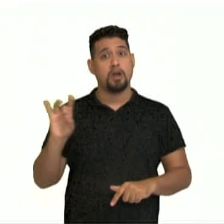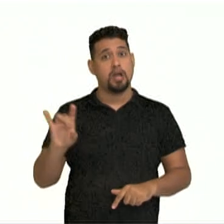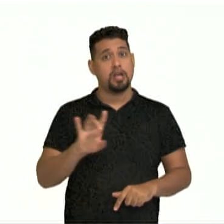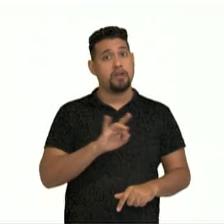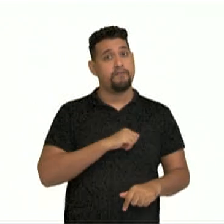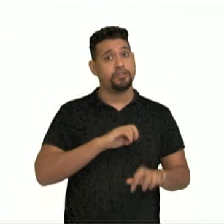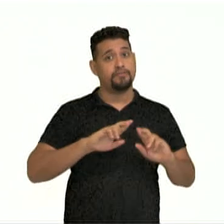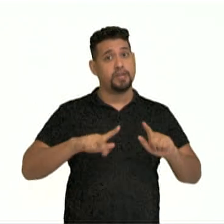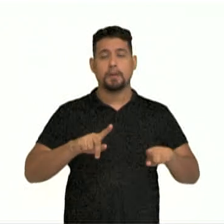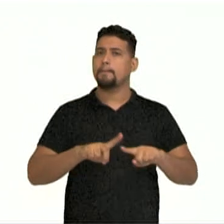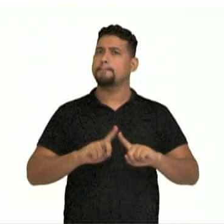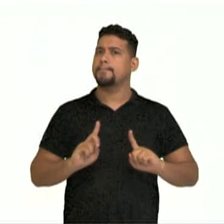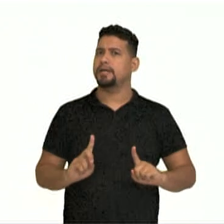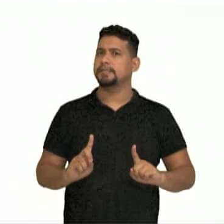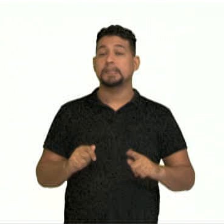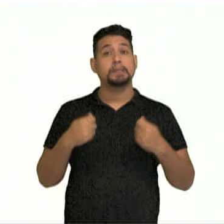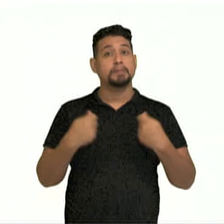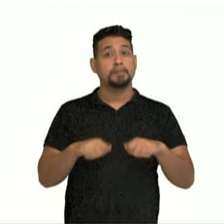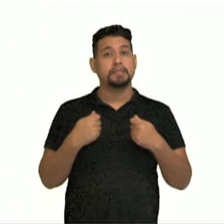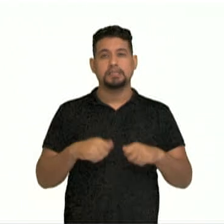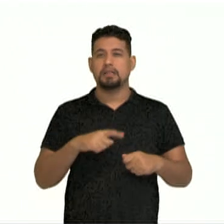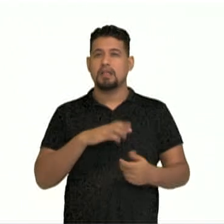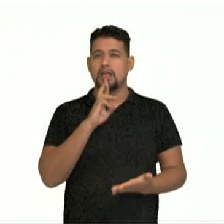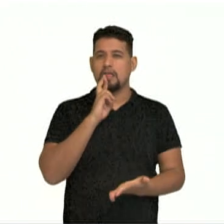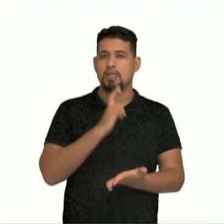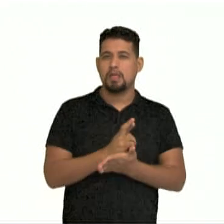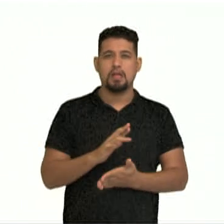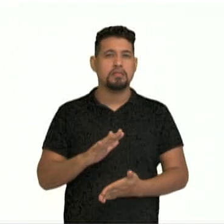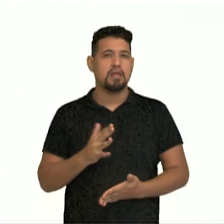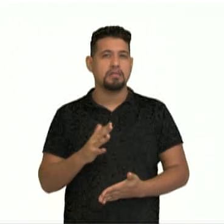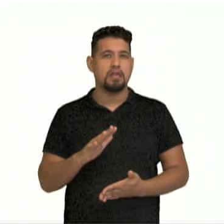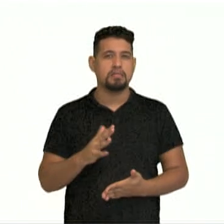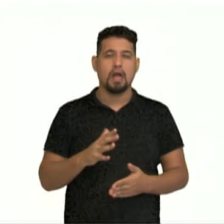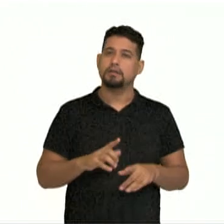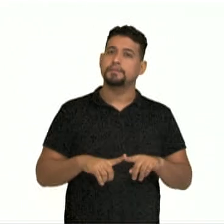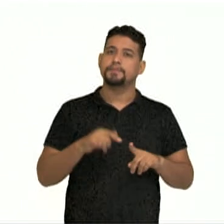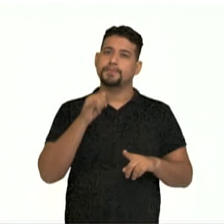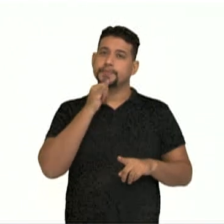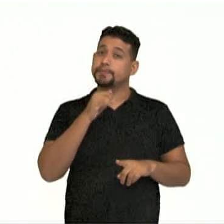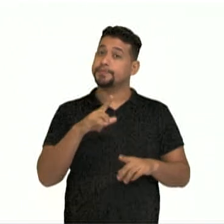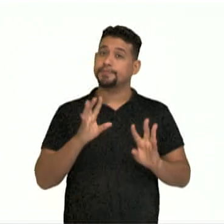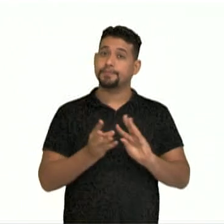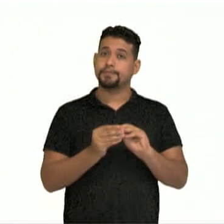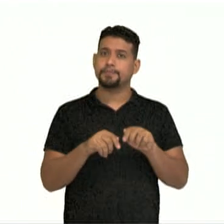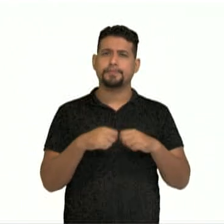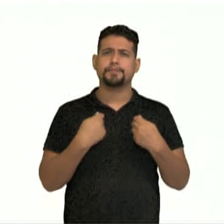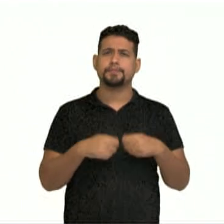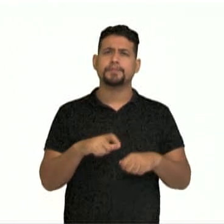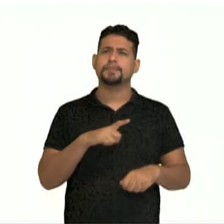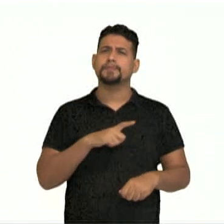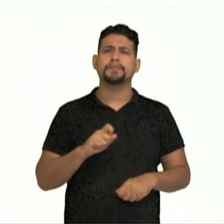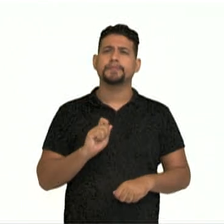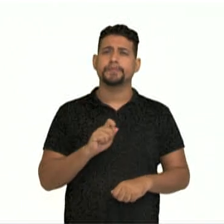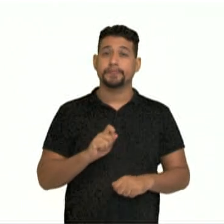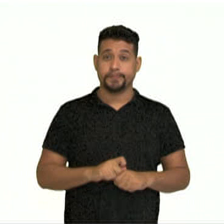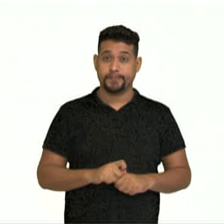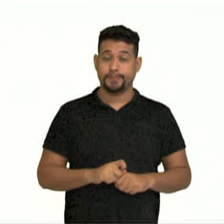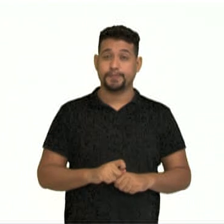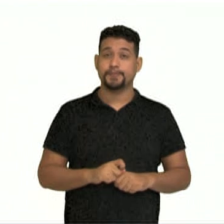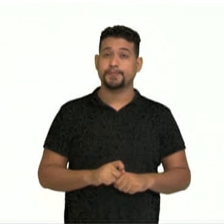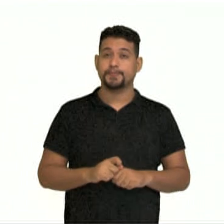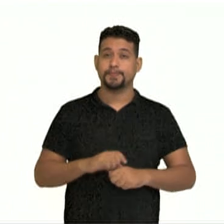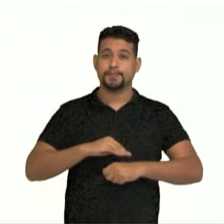No entanto, pessoal, tem que ter a mesma essência. Por exemplo, nesse seu resumo deve ter o seguinte como propriedade